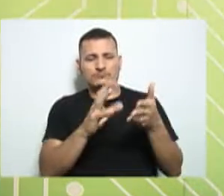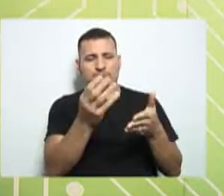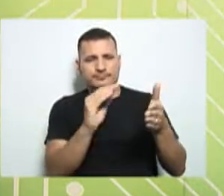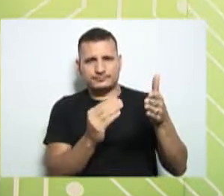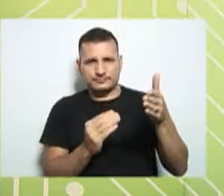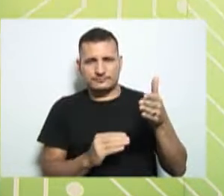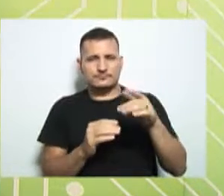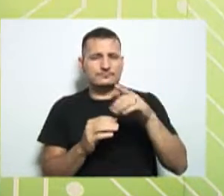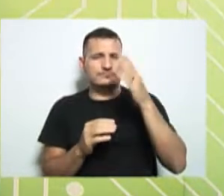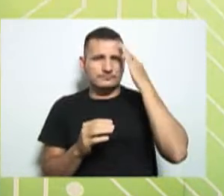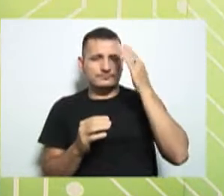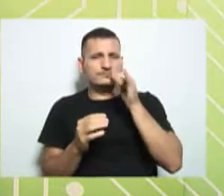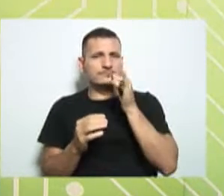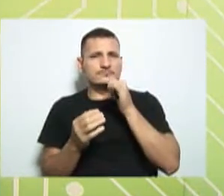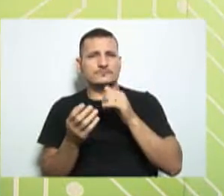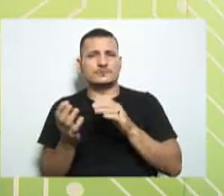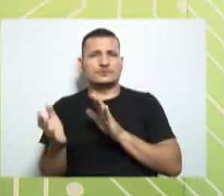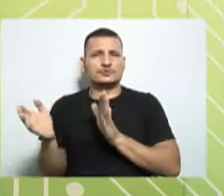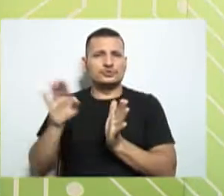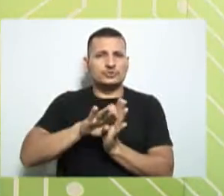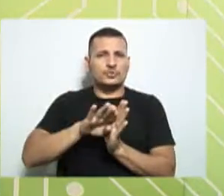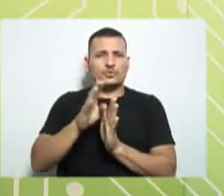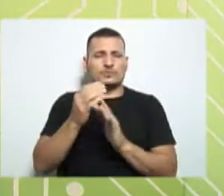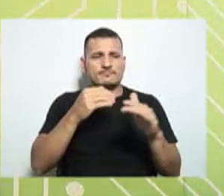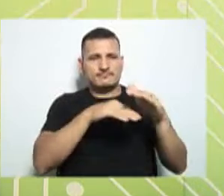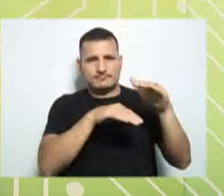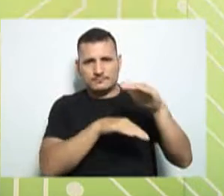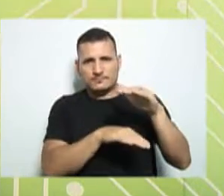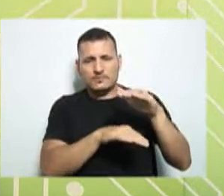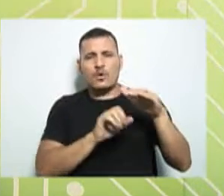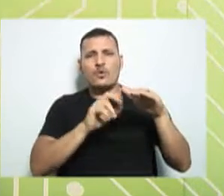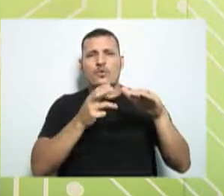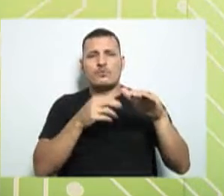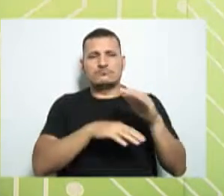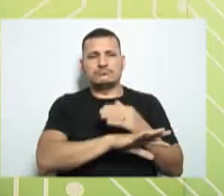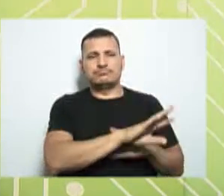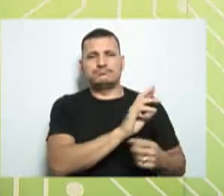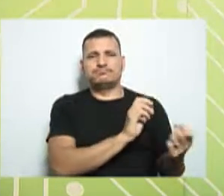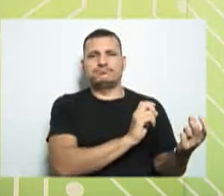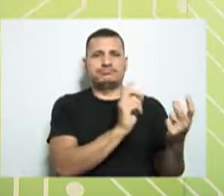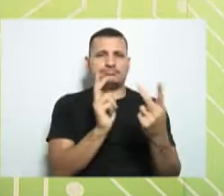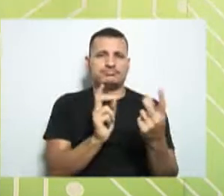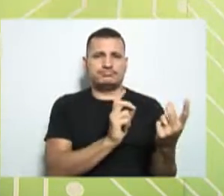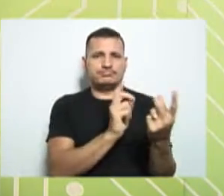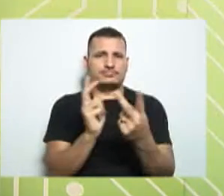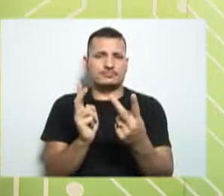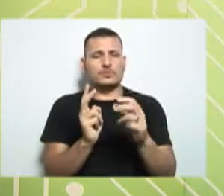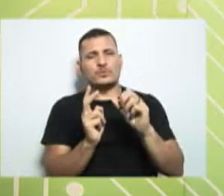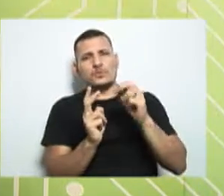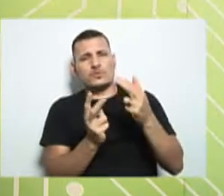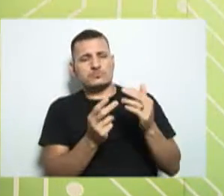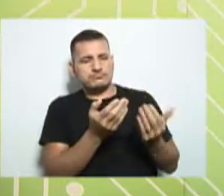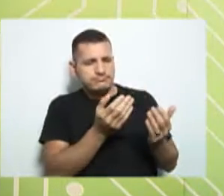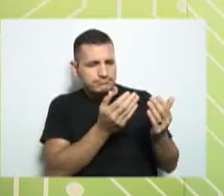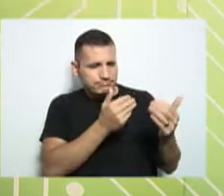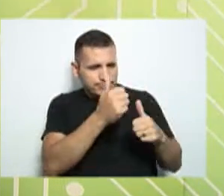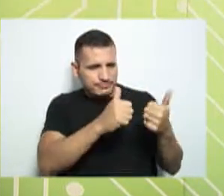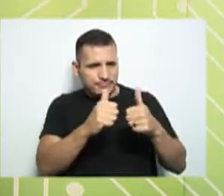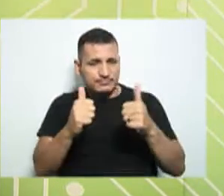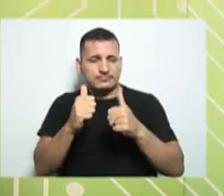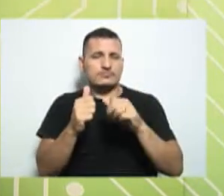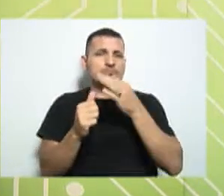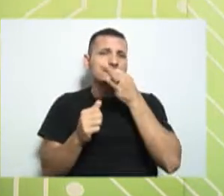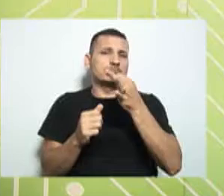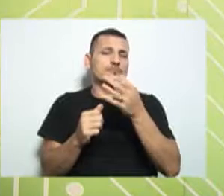quando entra mercadorias, ou quando sai mercadoria, ou quando é feito algum levantamento? Na opinião de vocês como